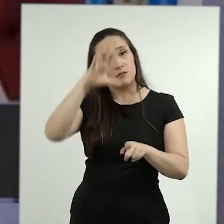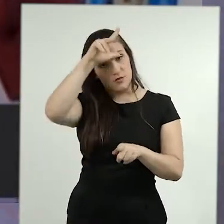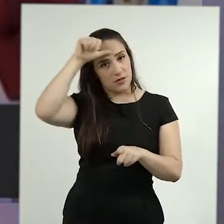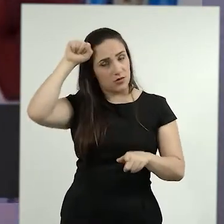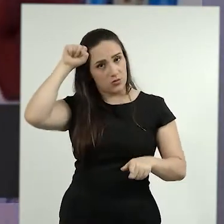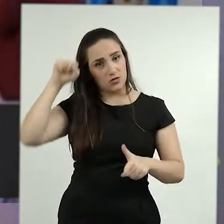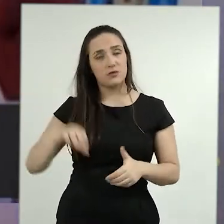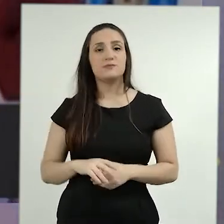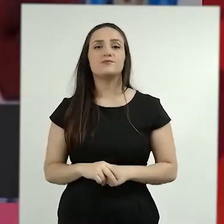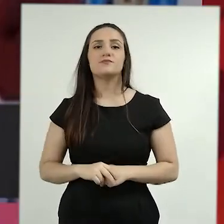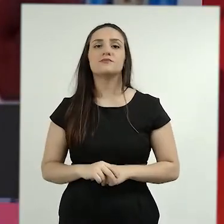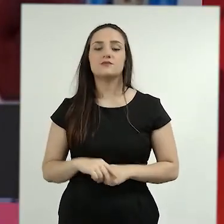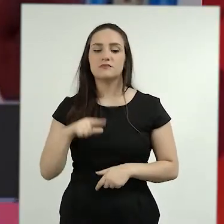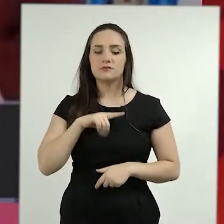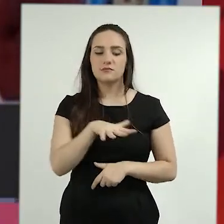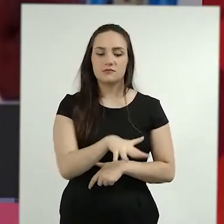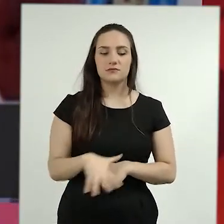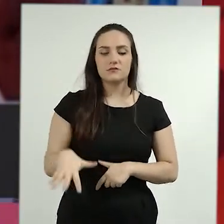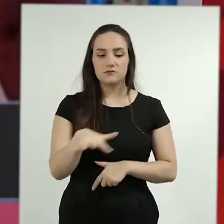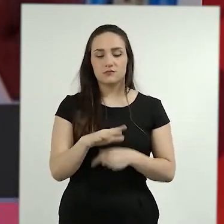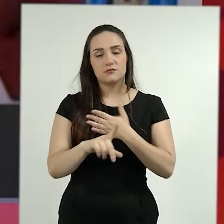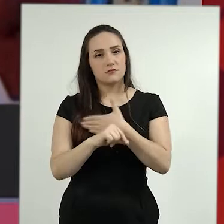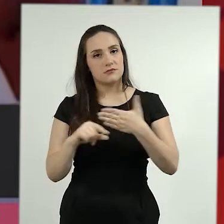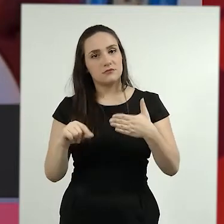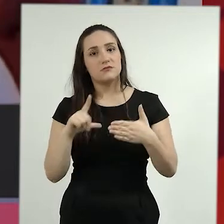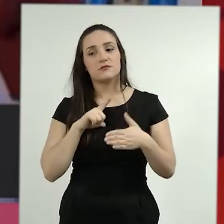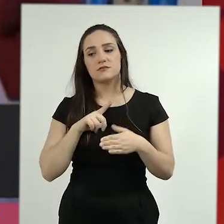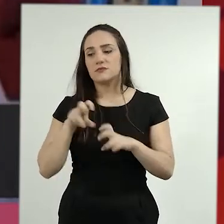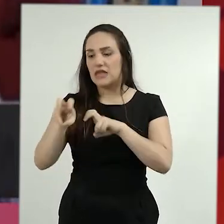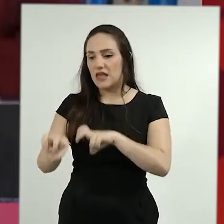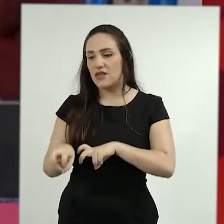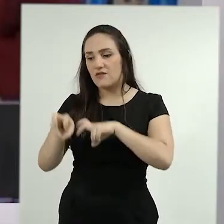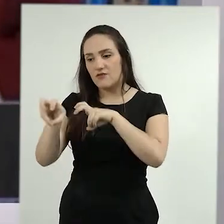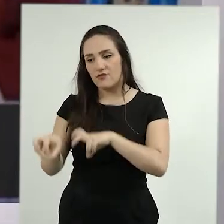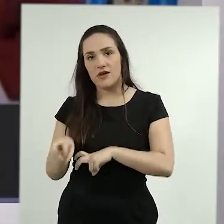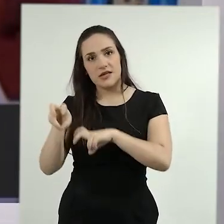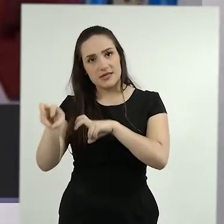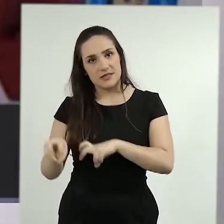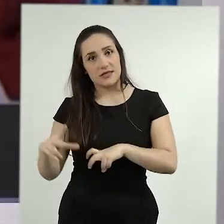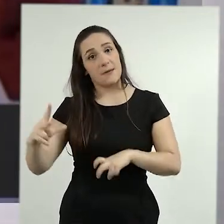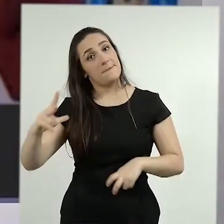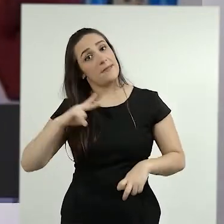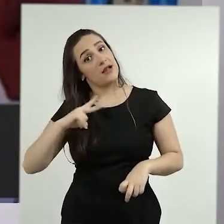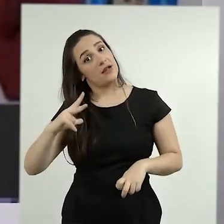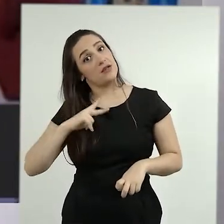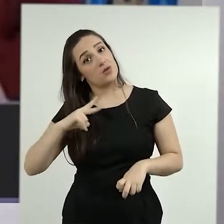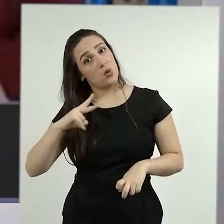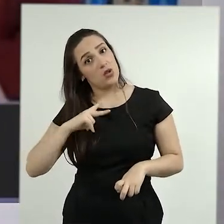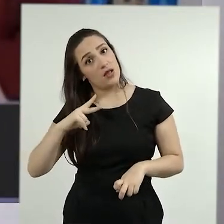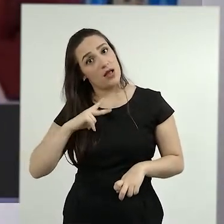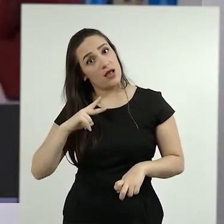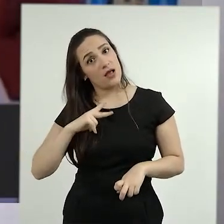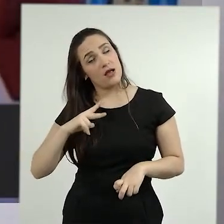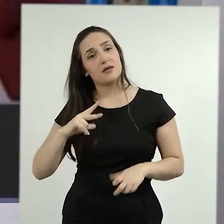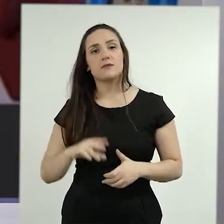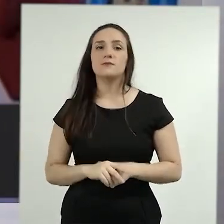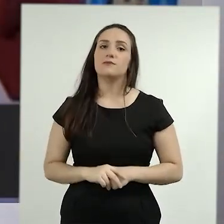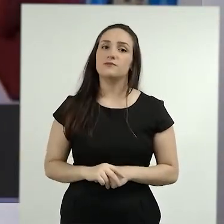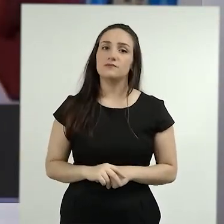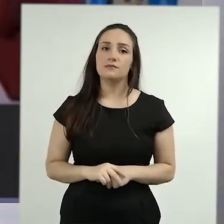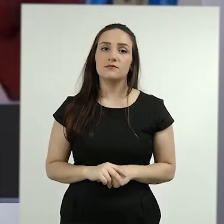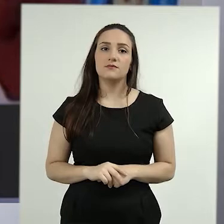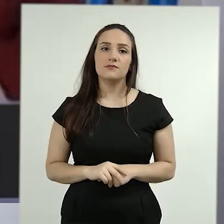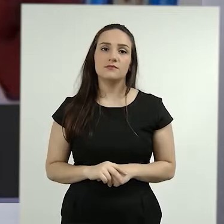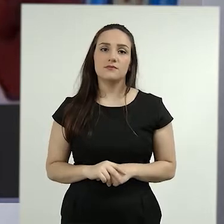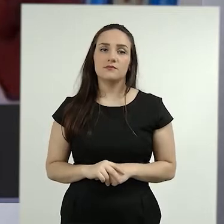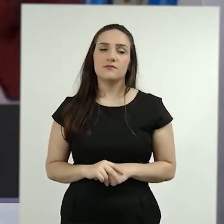desse território do Pantanal, do ecossistema Pantanal, ele é constituído por fazendas particulares, por áreas privadas. Então,